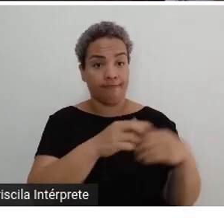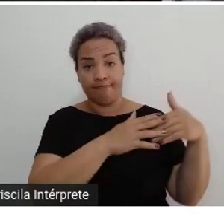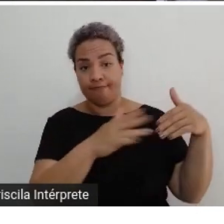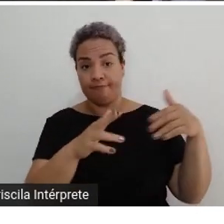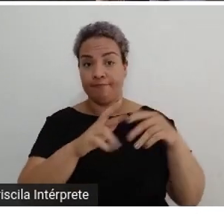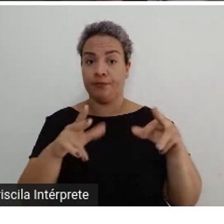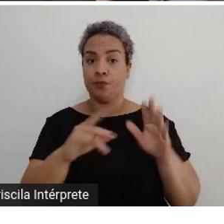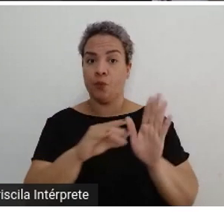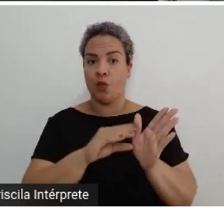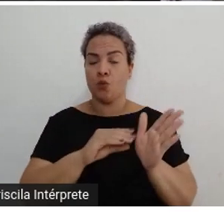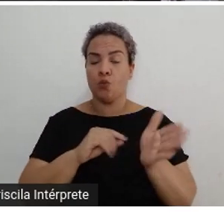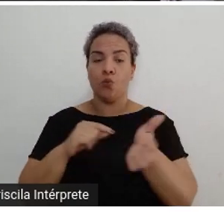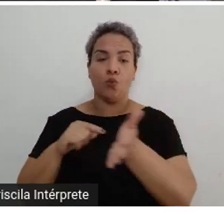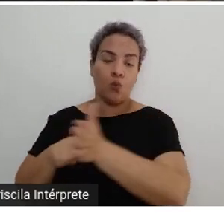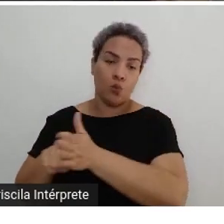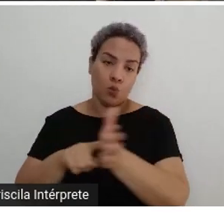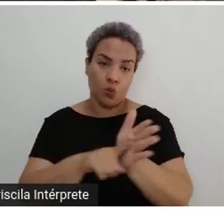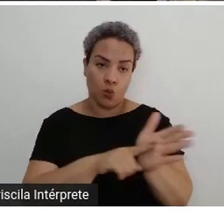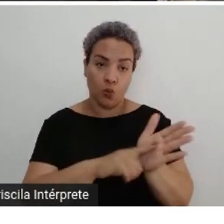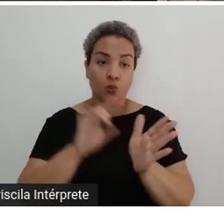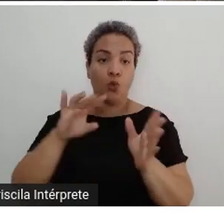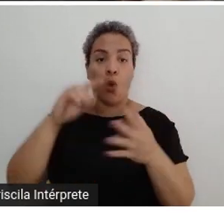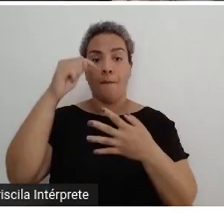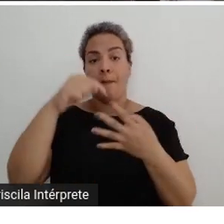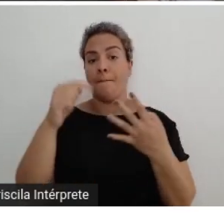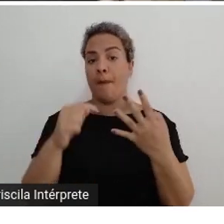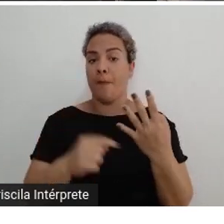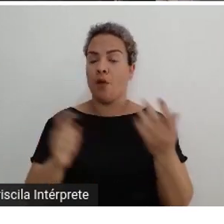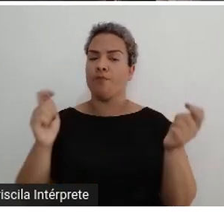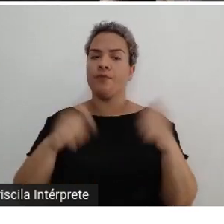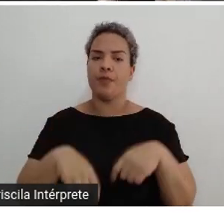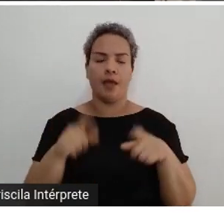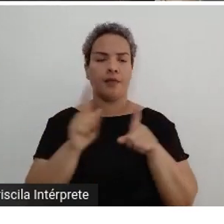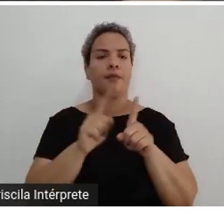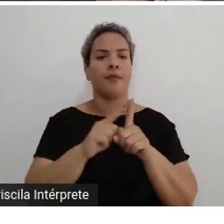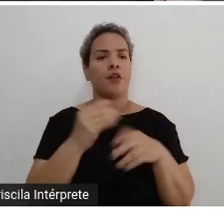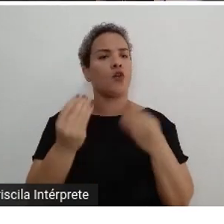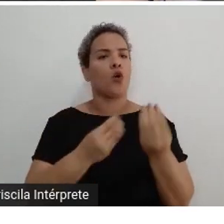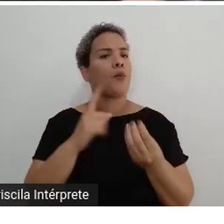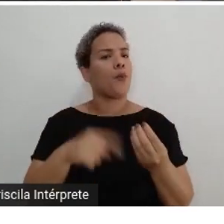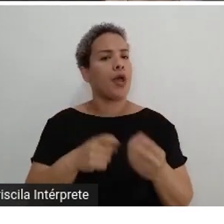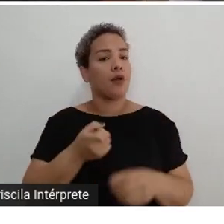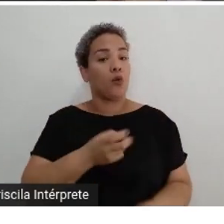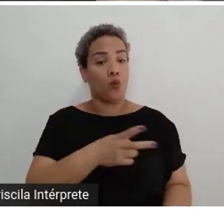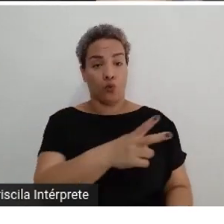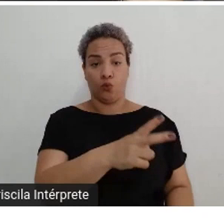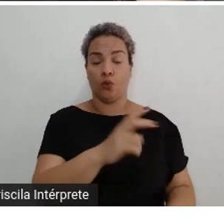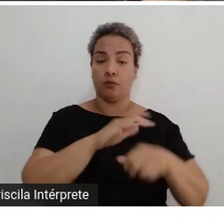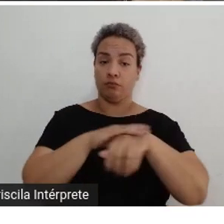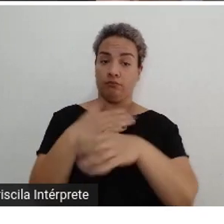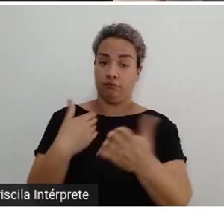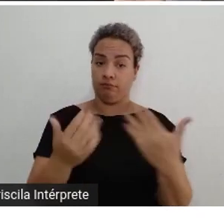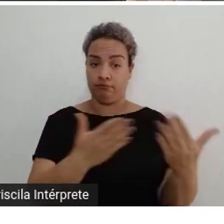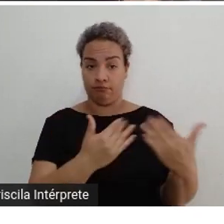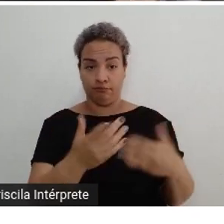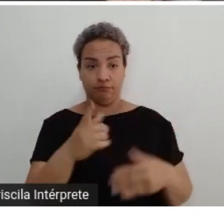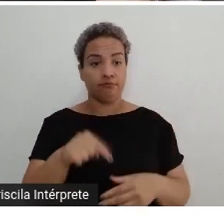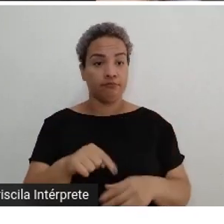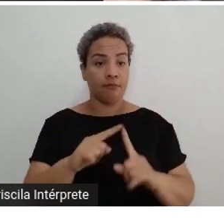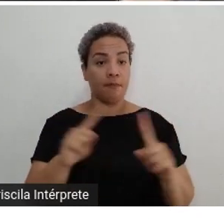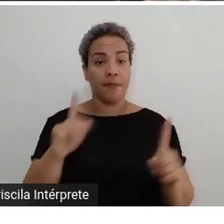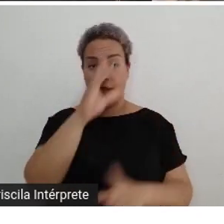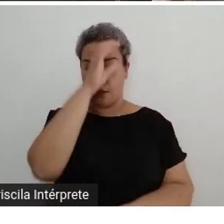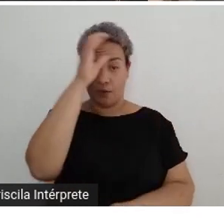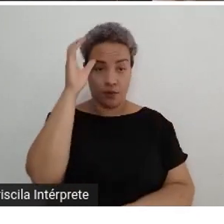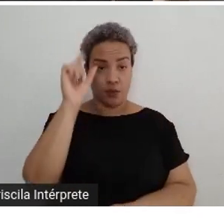nesse mapeamento, né? São só pontos que teriam ali uma continuidade do diálogo, mas o cliente